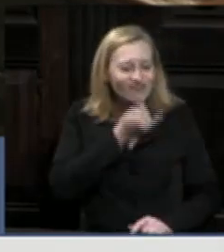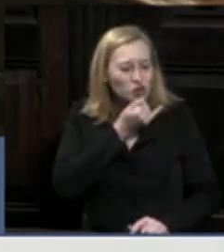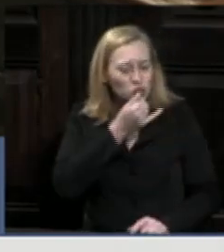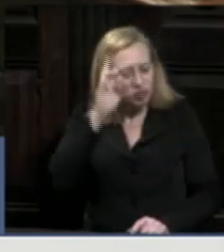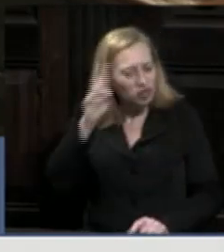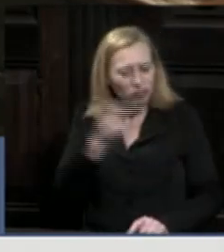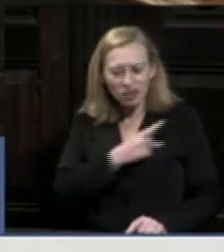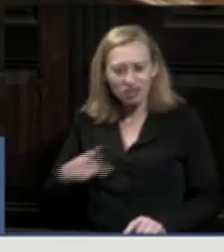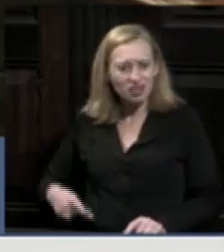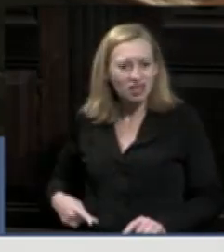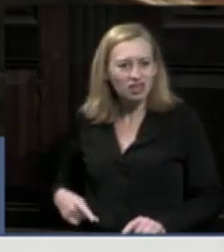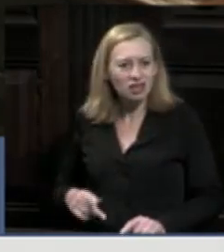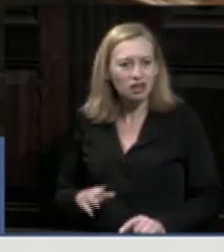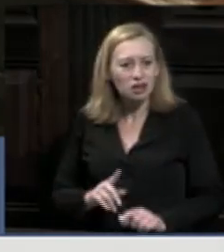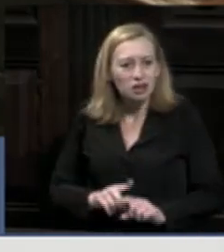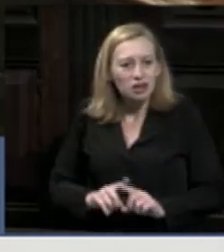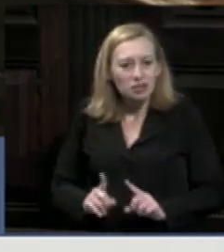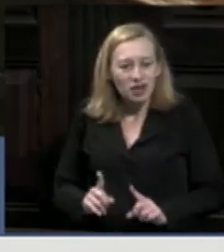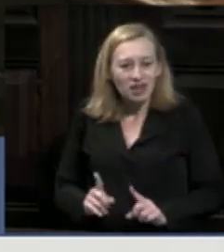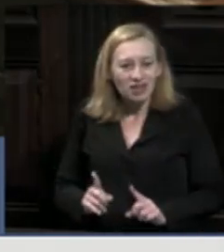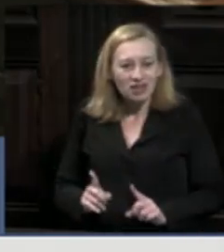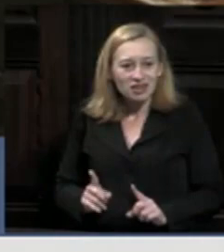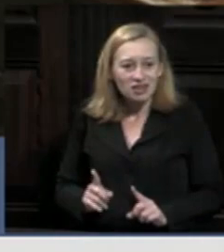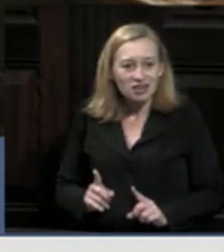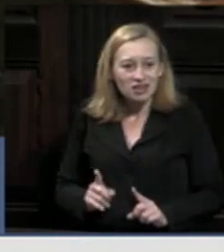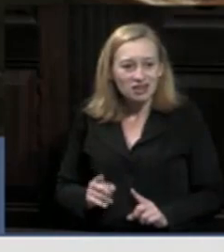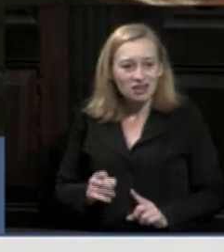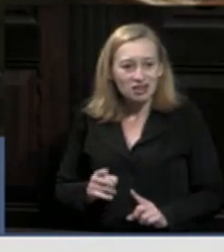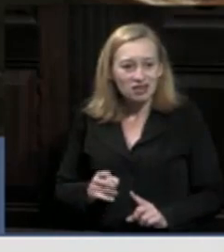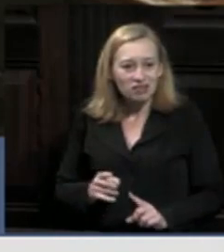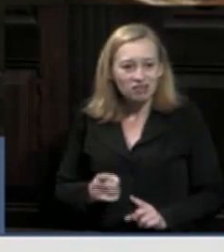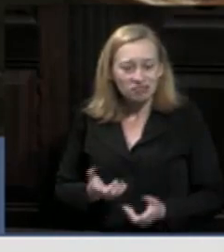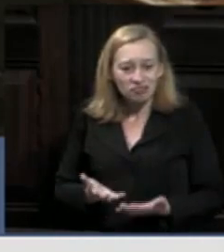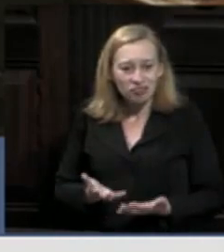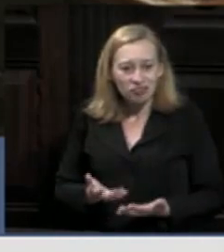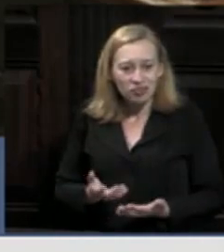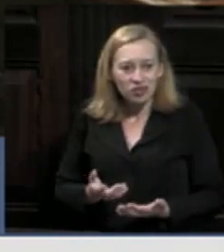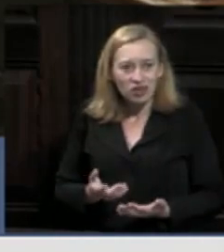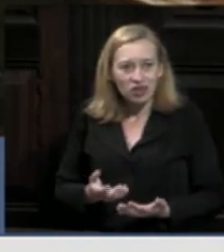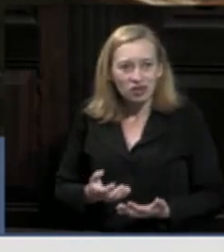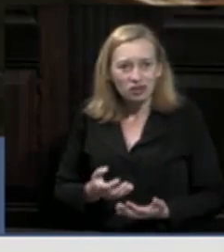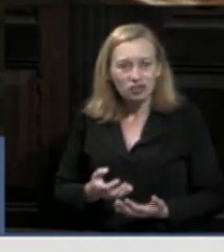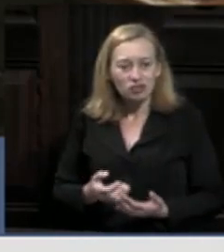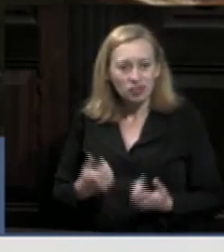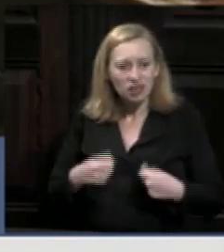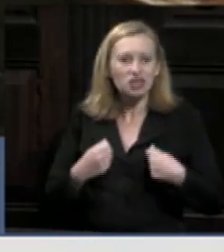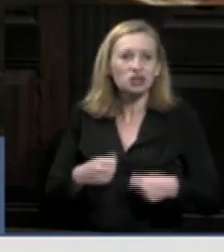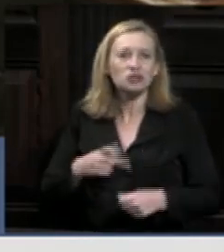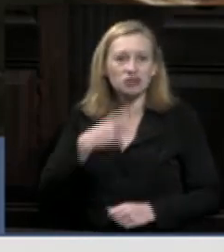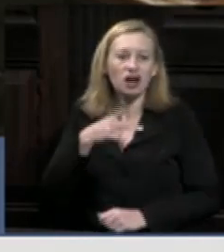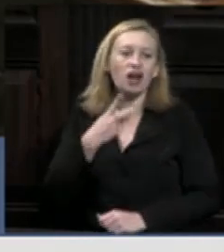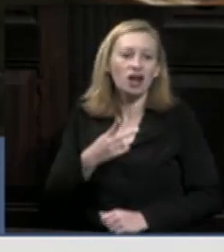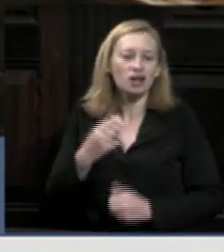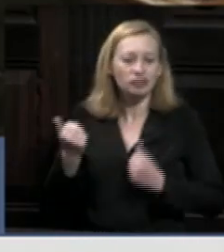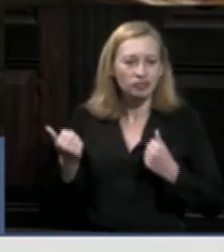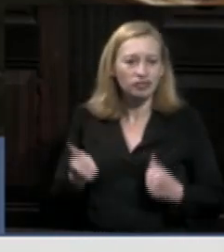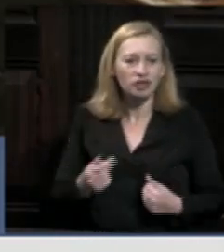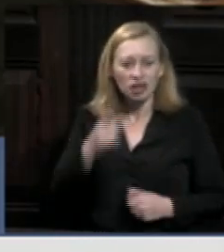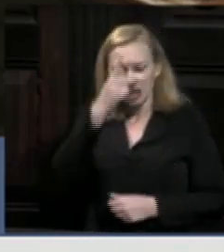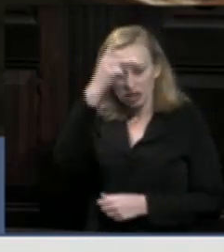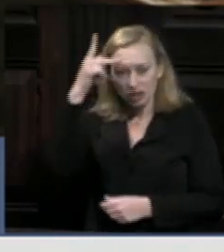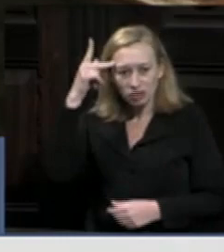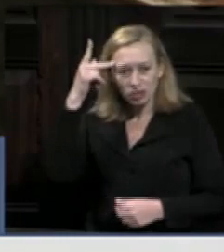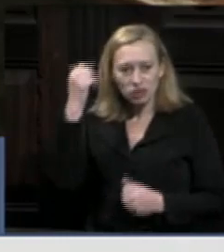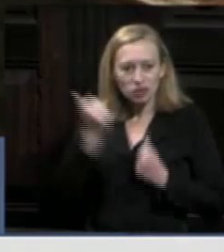presidente mas é agregar agradeço mais uma vez a todo mundo que manifestou o apoio tá muito